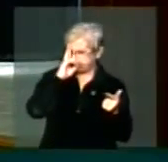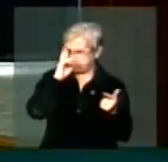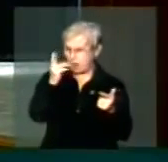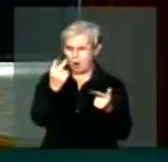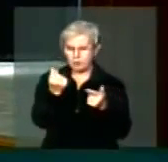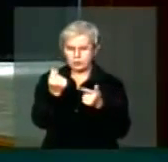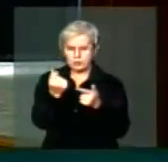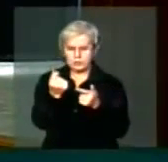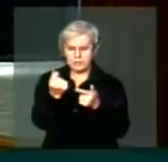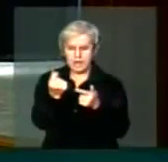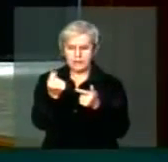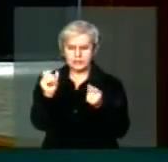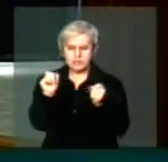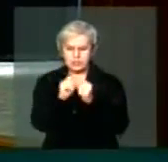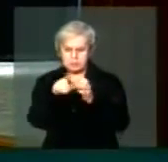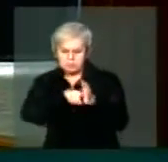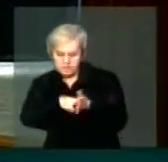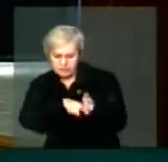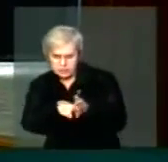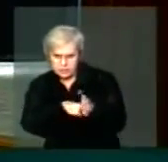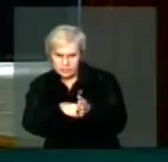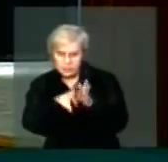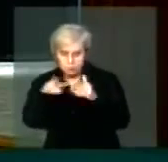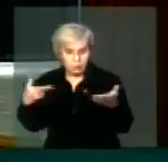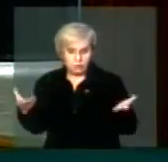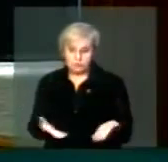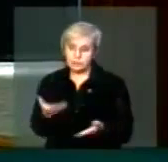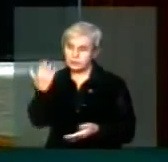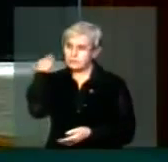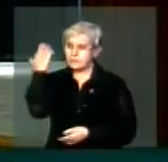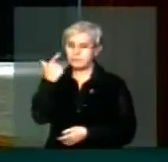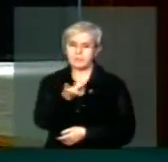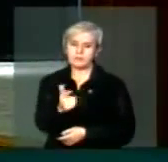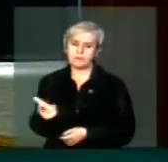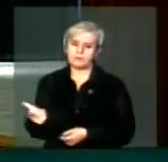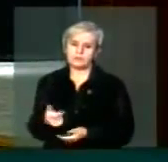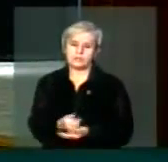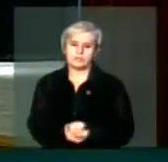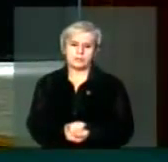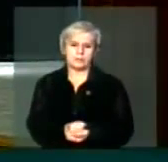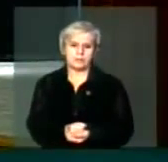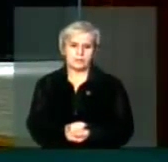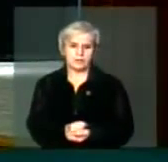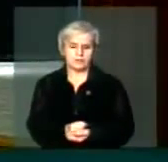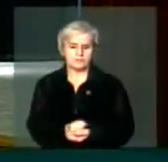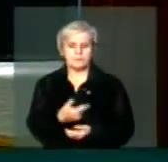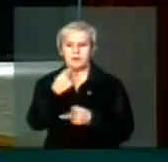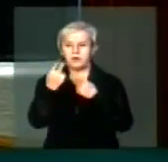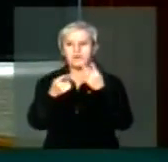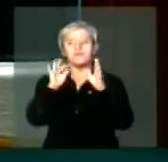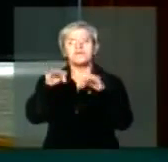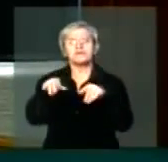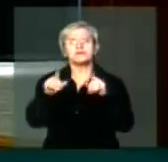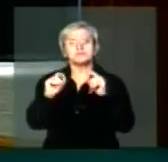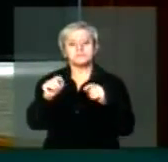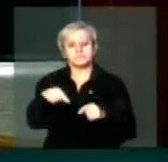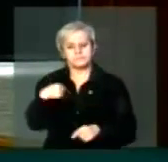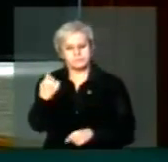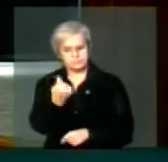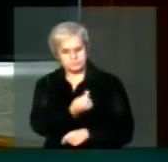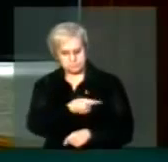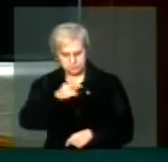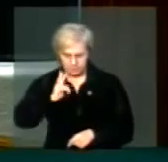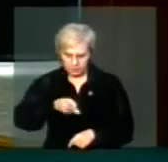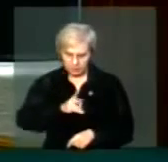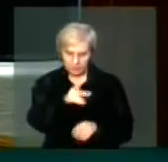que tem hoje para fazer com que as investigações sejam levadas às últimas consequências. Concluo, senhor presidente, dizendo que nós